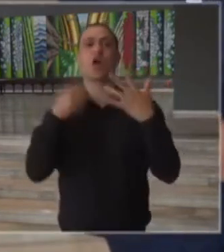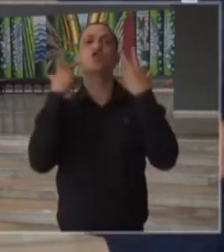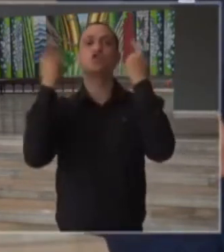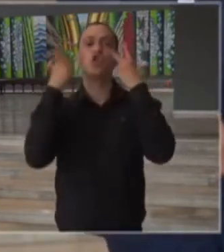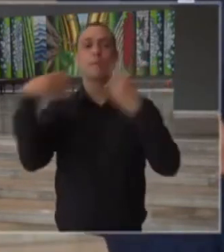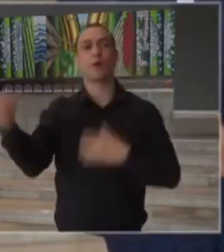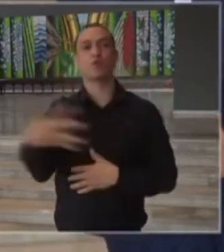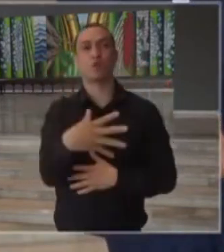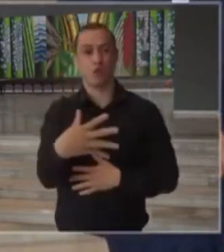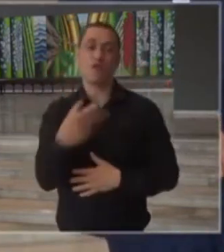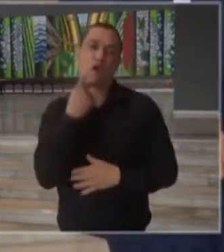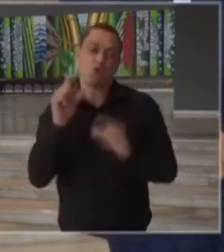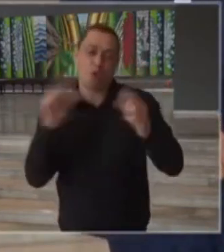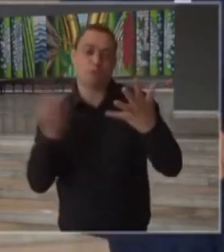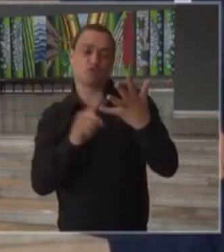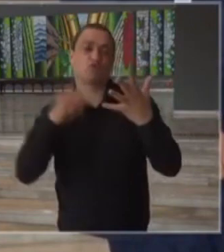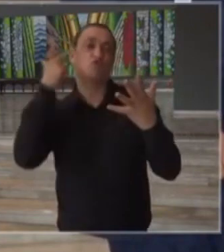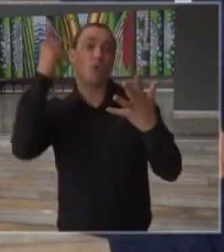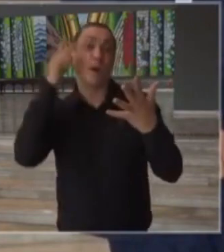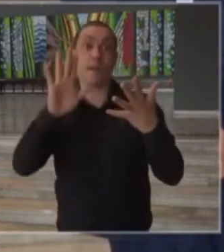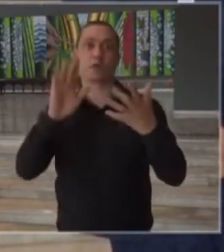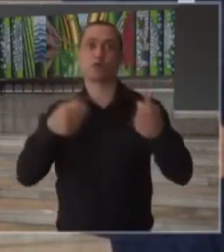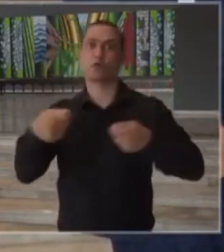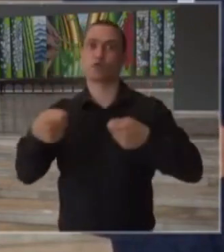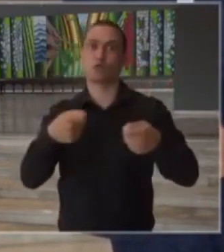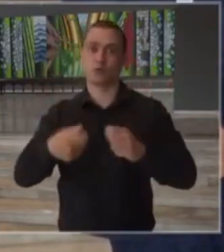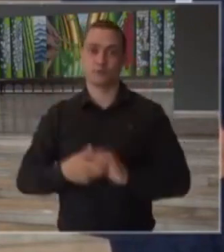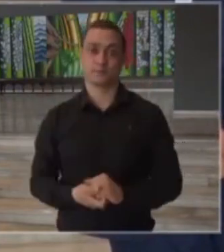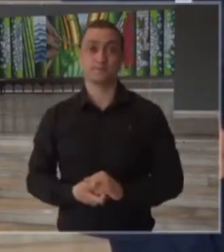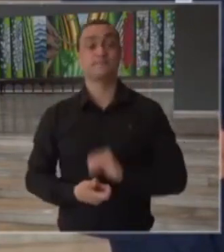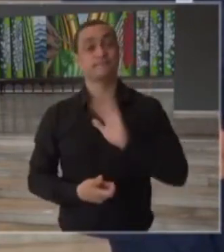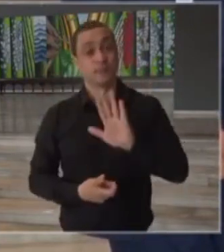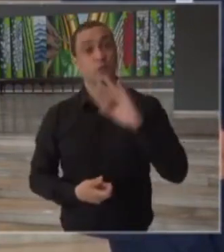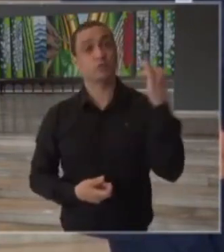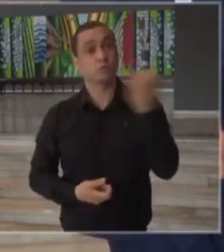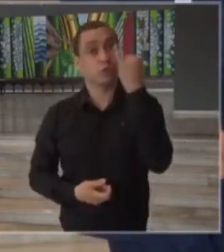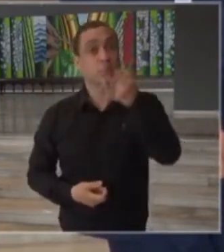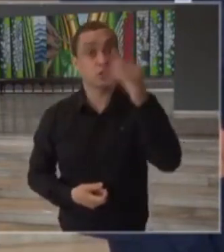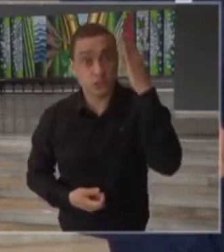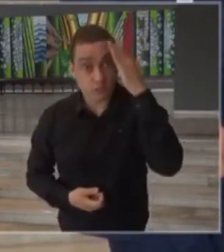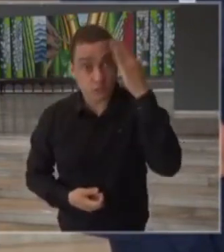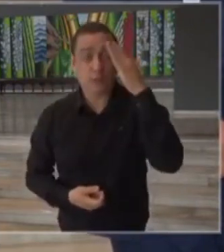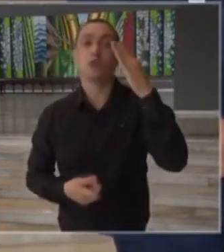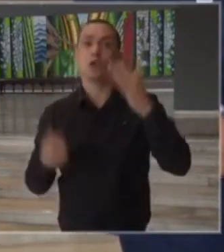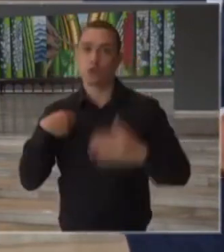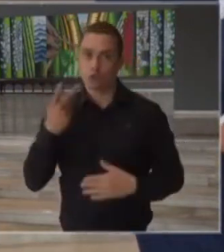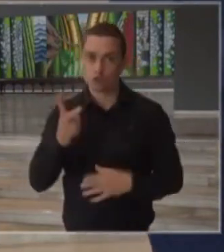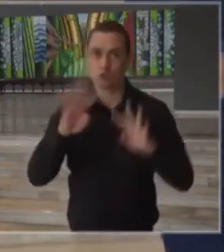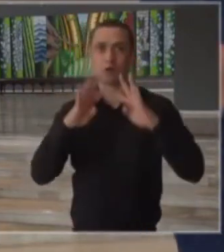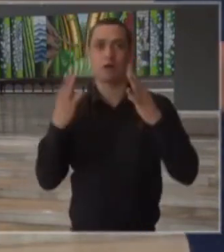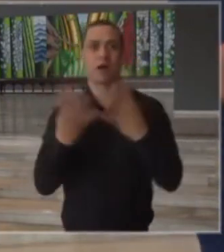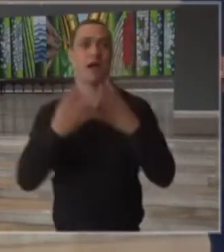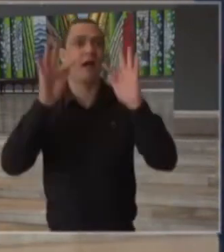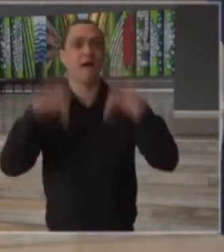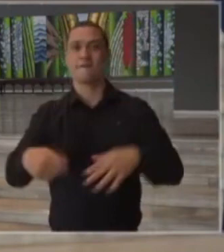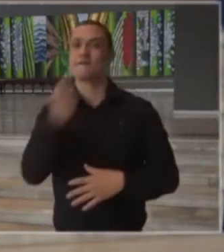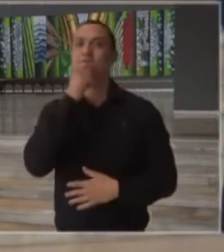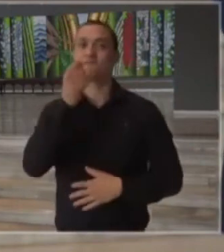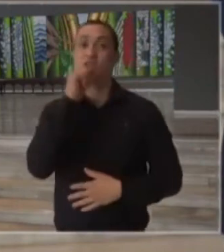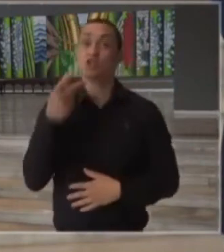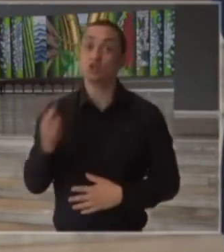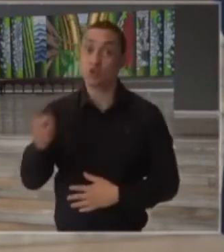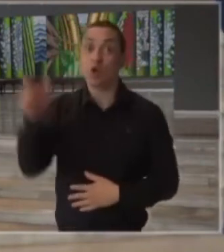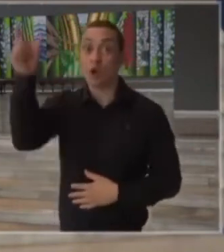chamamos de fase normal, controlada. Então é importante entender que nós continuamos em quarentena, que nós precisamos, como o